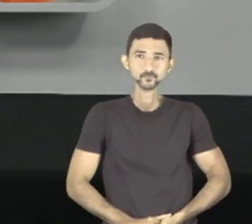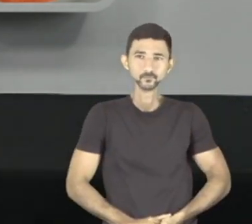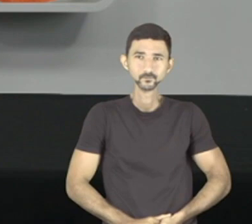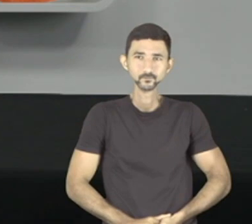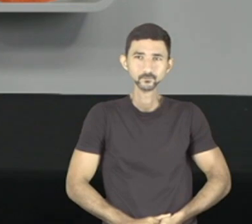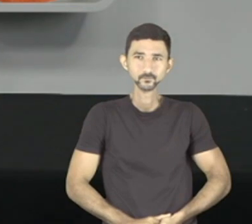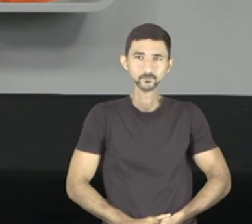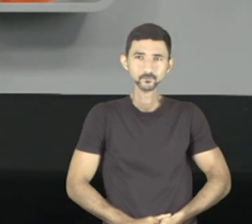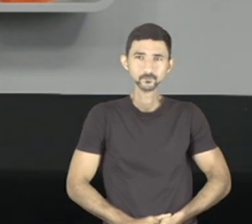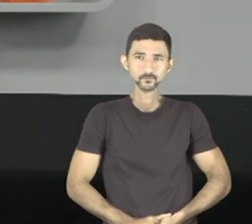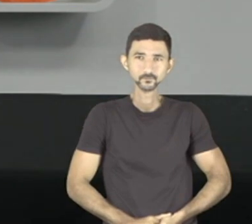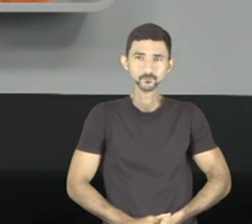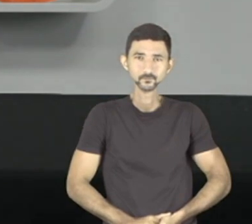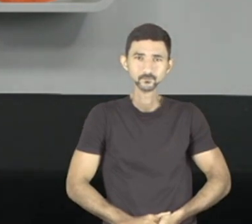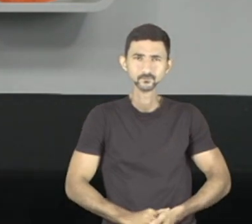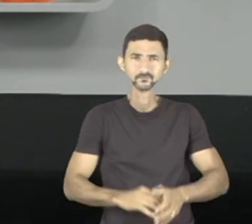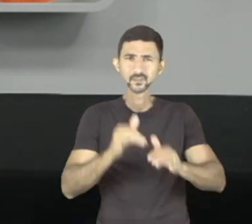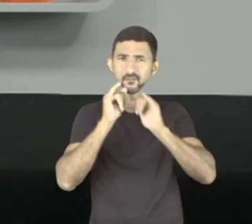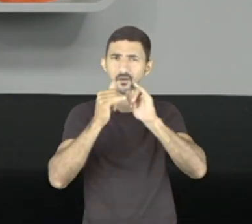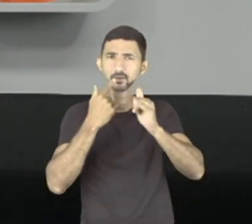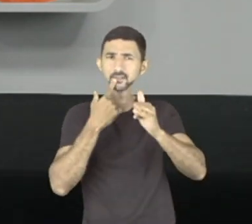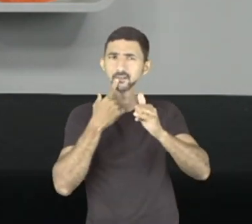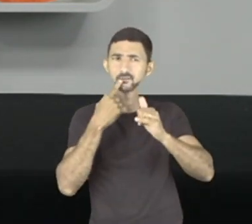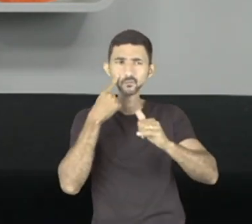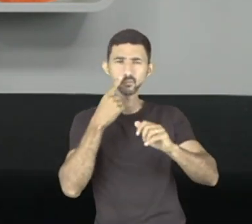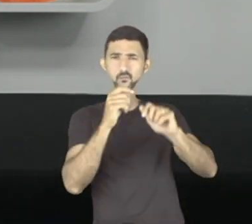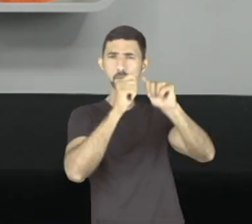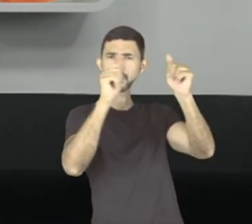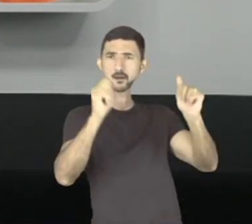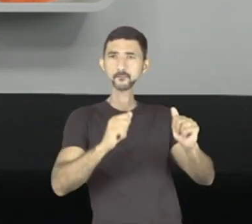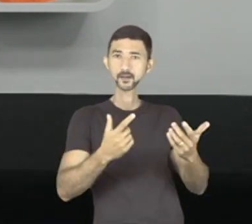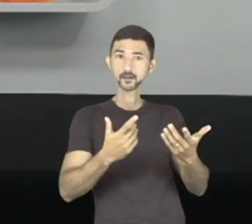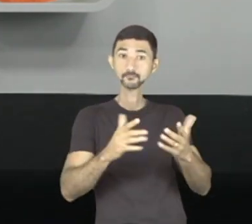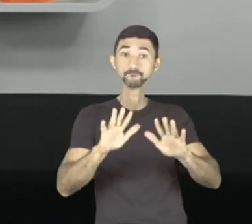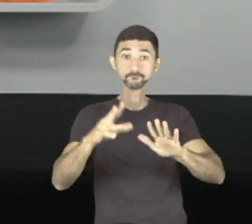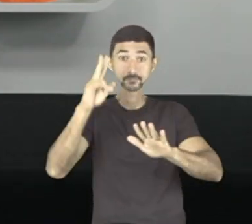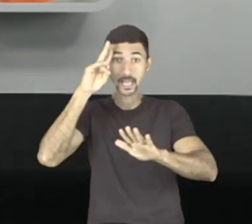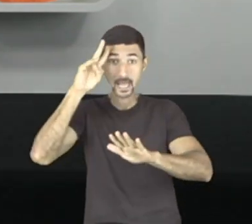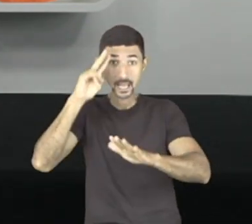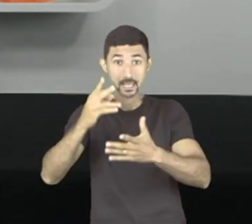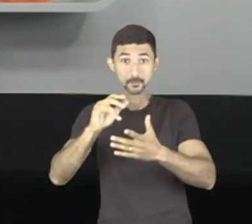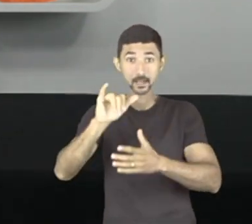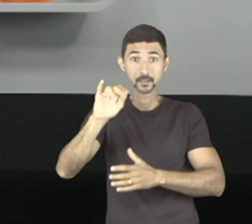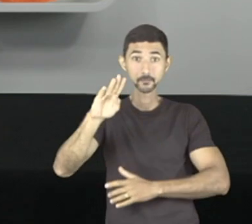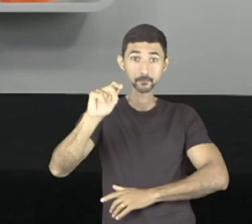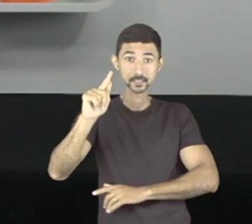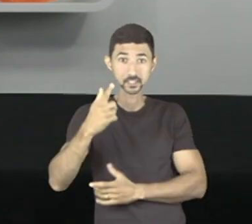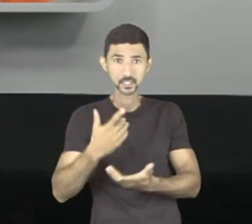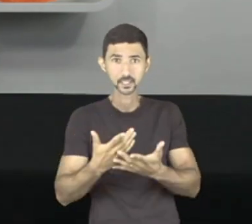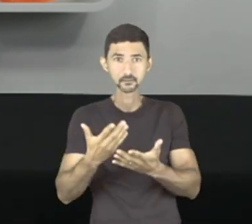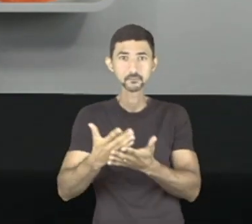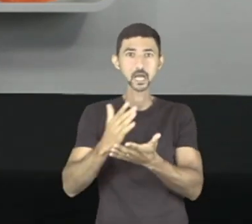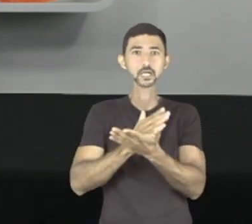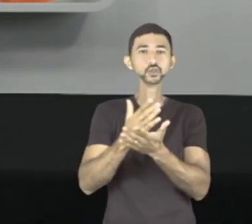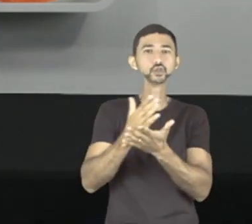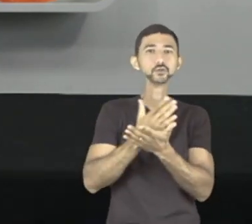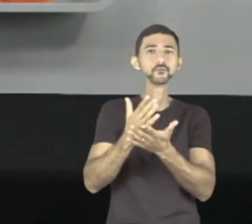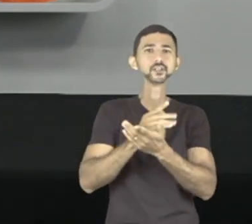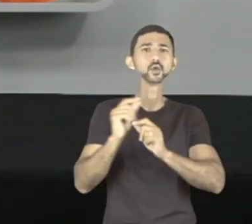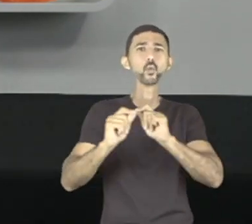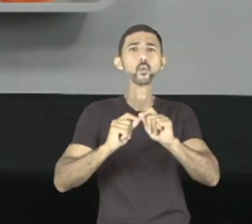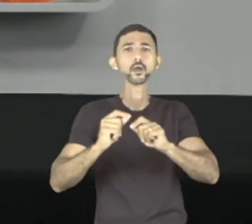Mais informações? Voltou ao mapa. Lembra que o IBGE antes dividia o